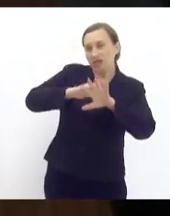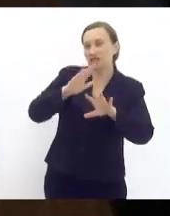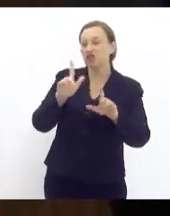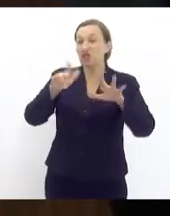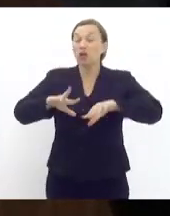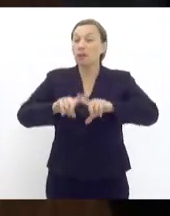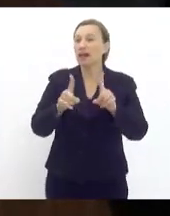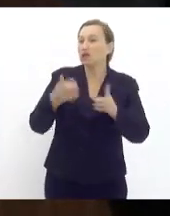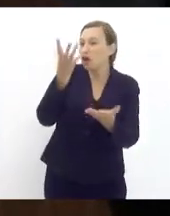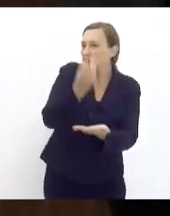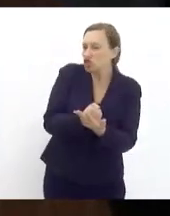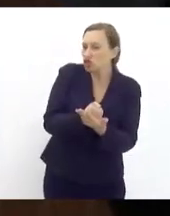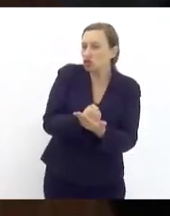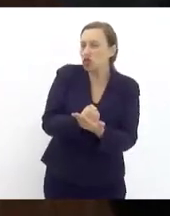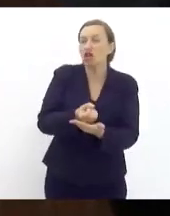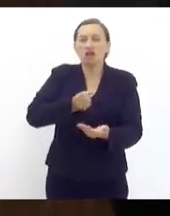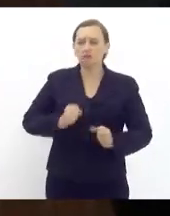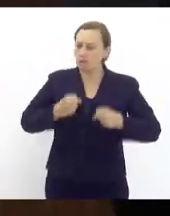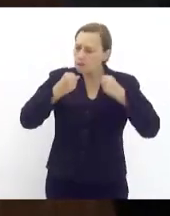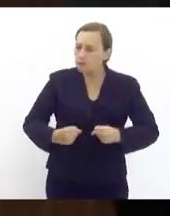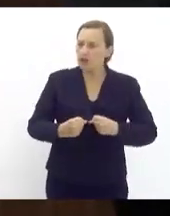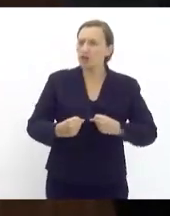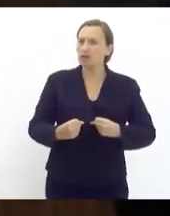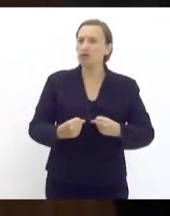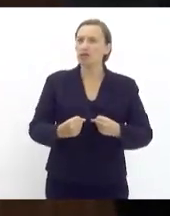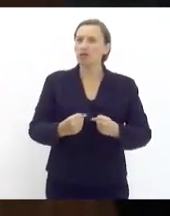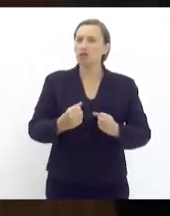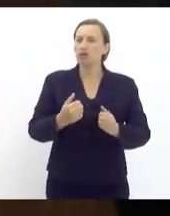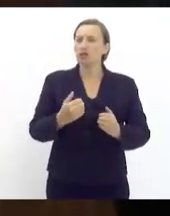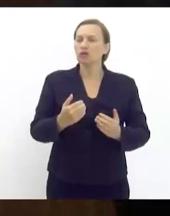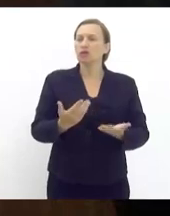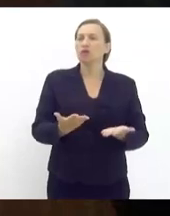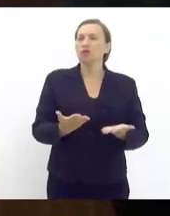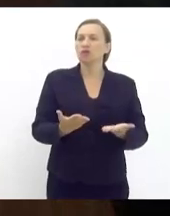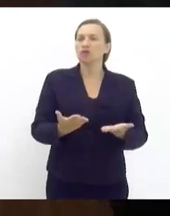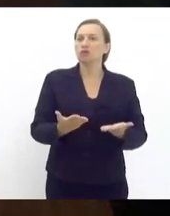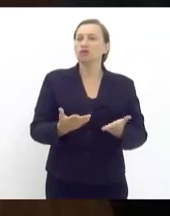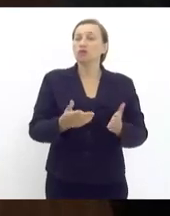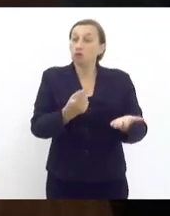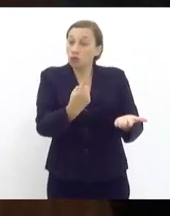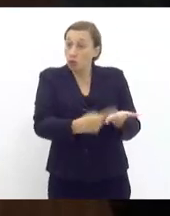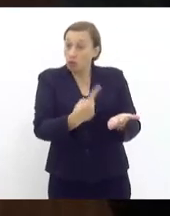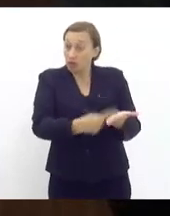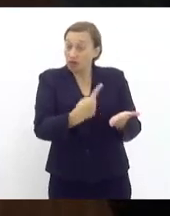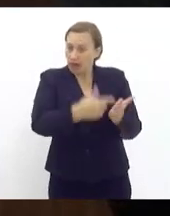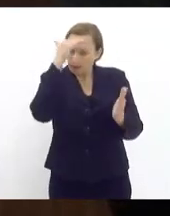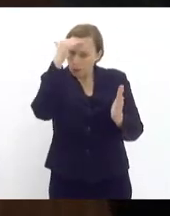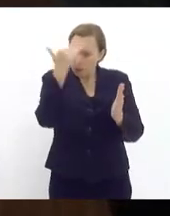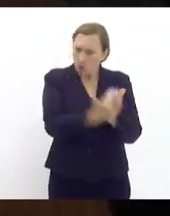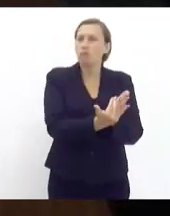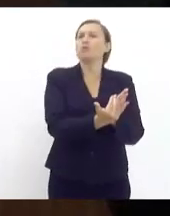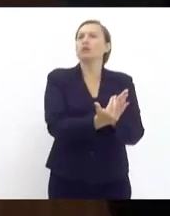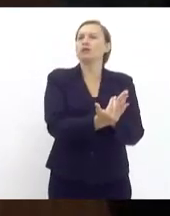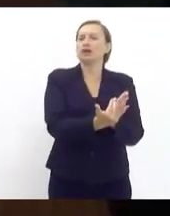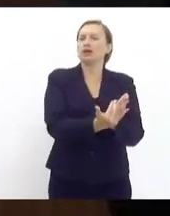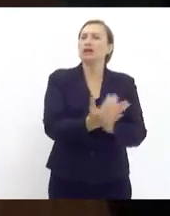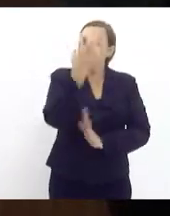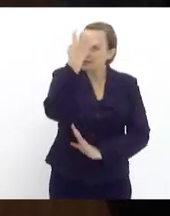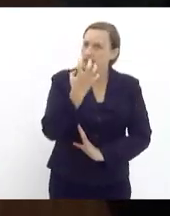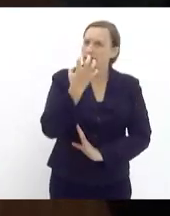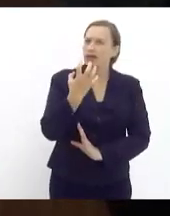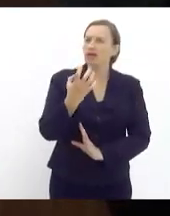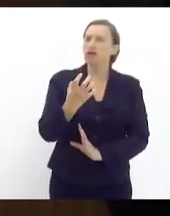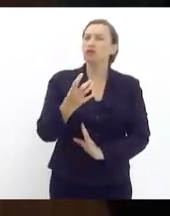meu registro de que foi firme no cumprimento é do trato e também foi firme na celeridade